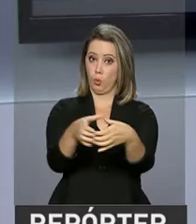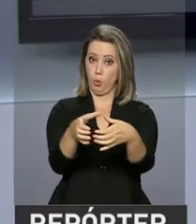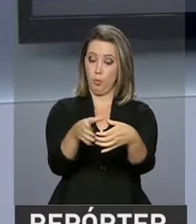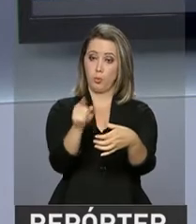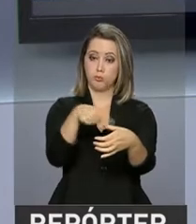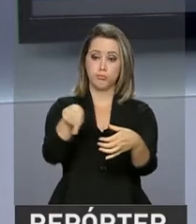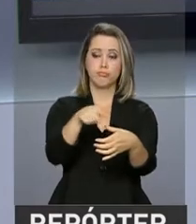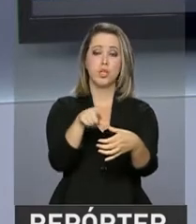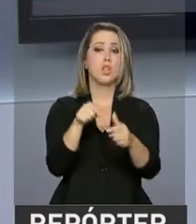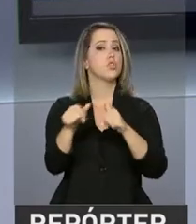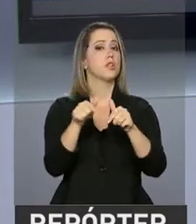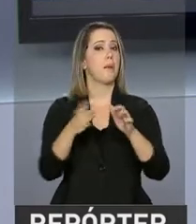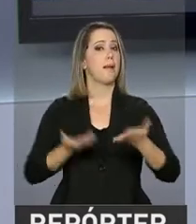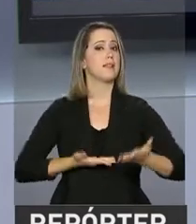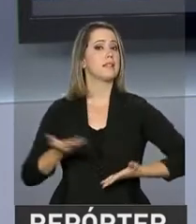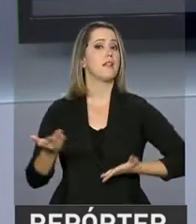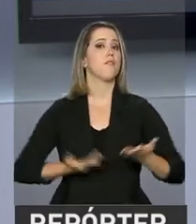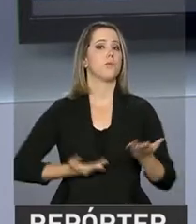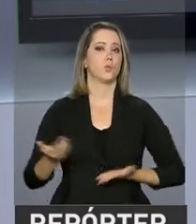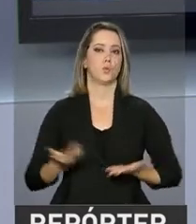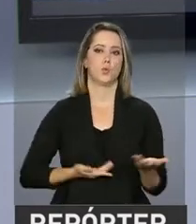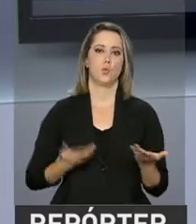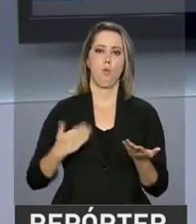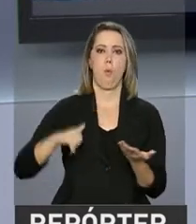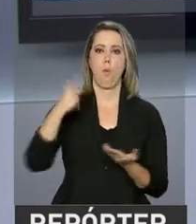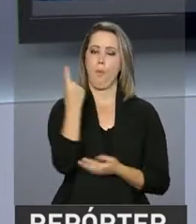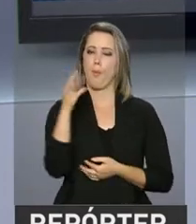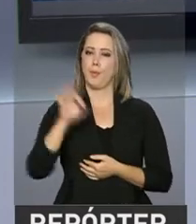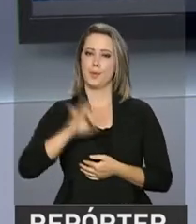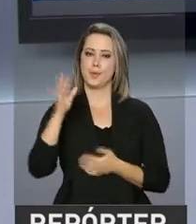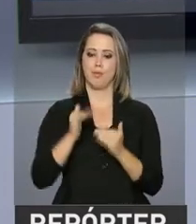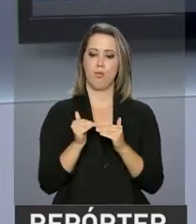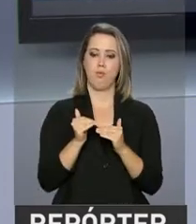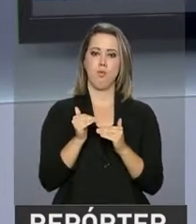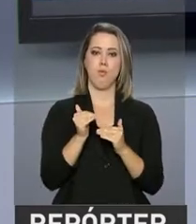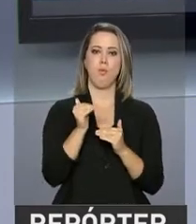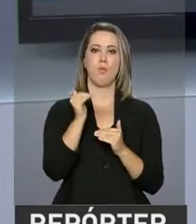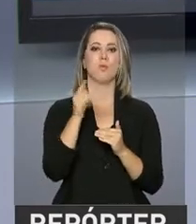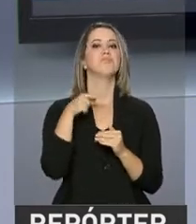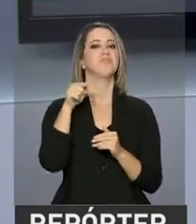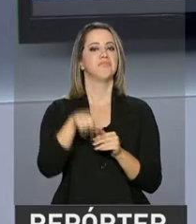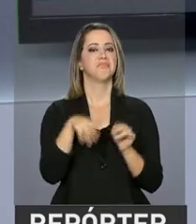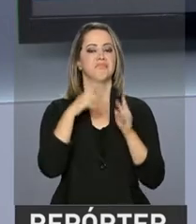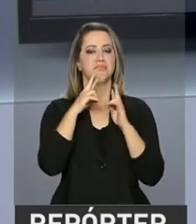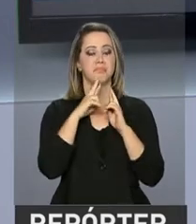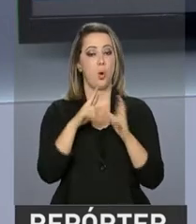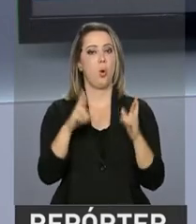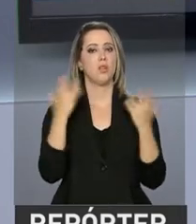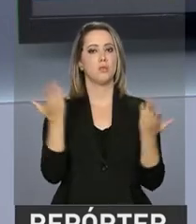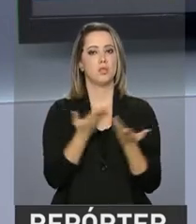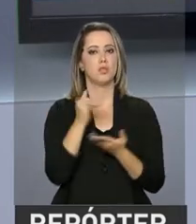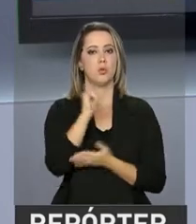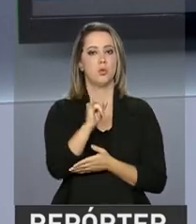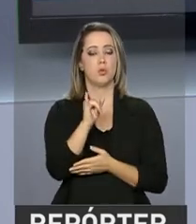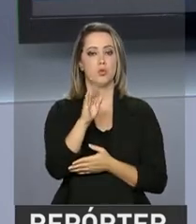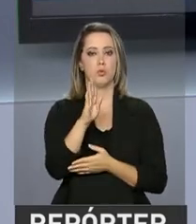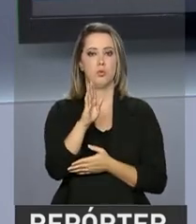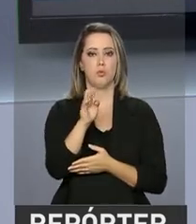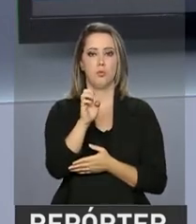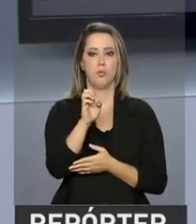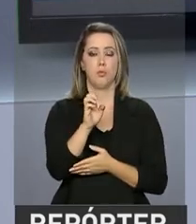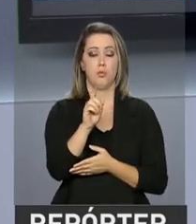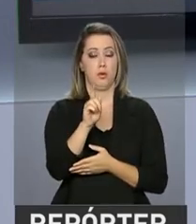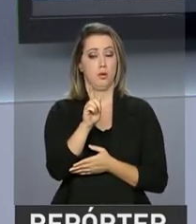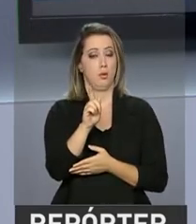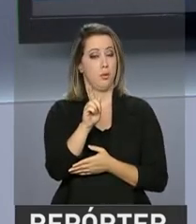no país cresceu 1% no mês de abril, na comparação com março. O resultado foi divulgado hoje pelo IBGE. É o maior